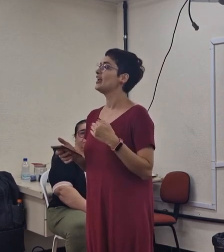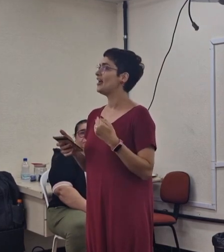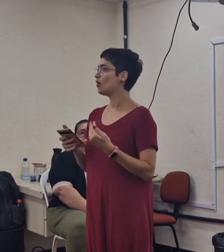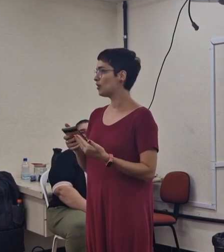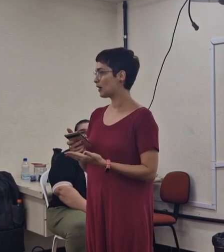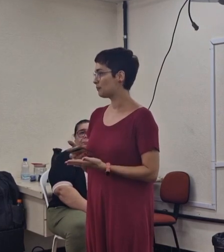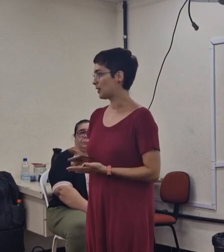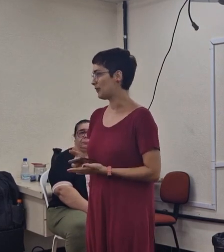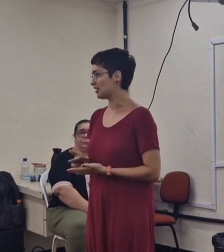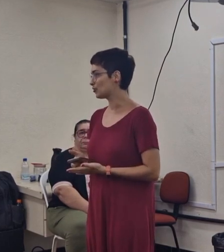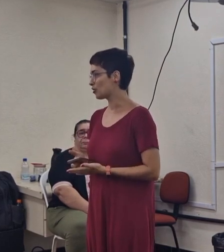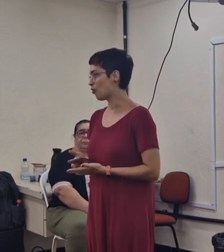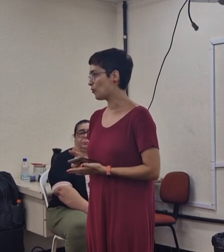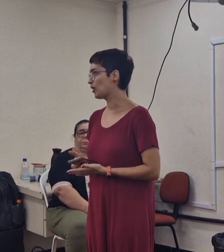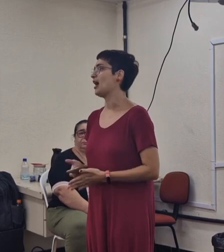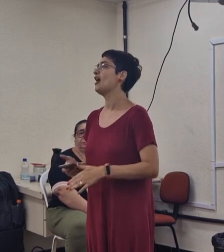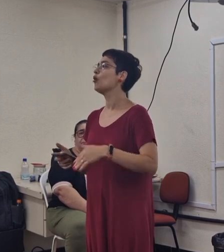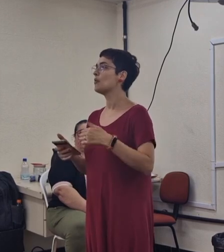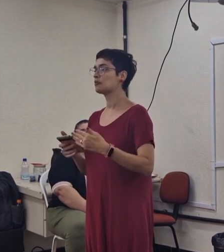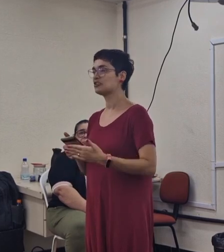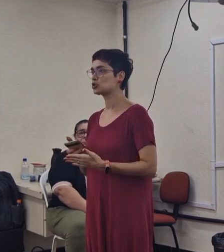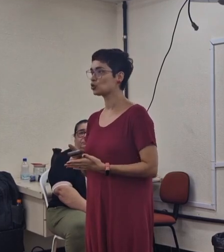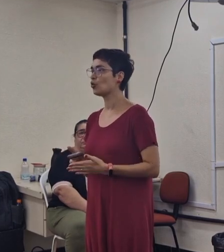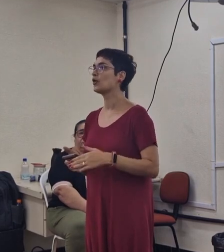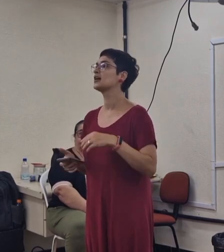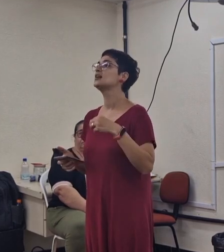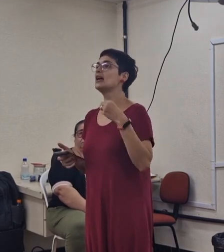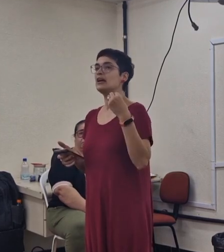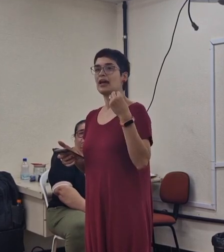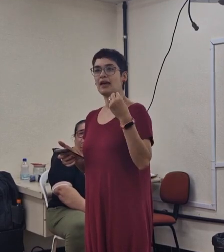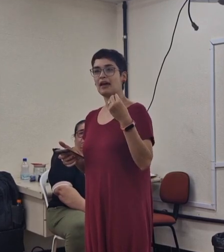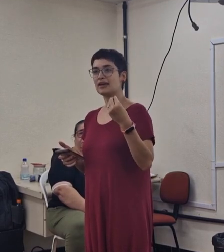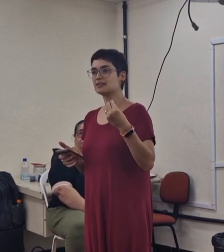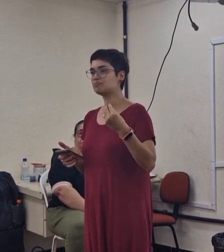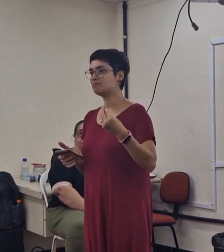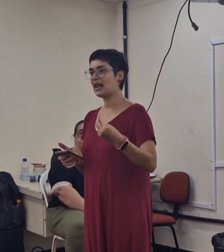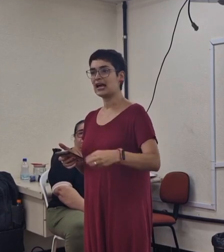Braga, que é uma preparadora corporal, uma professora,